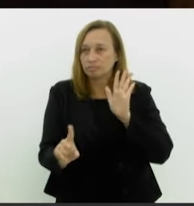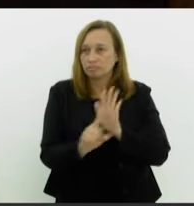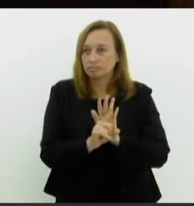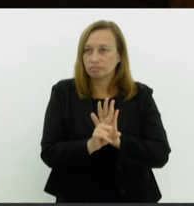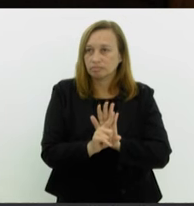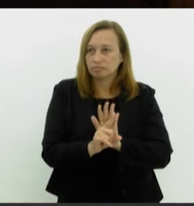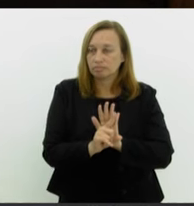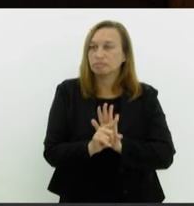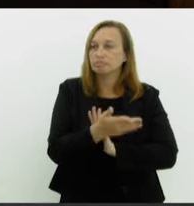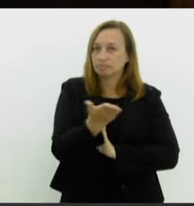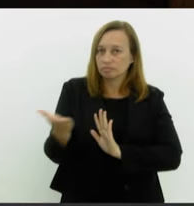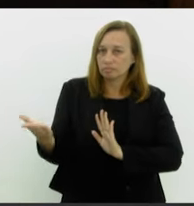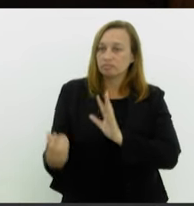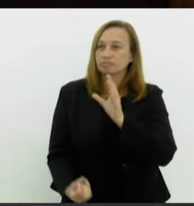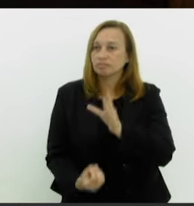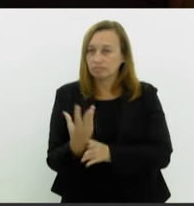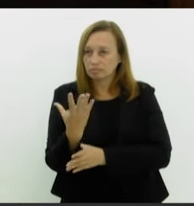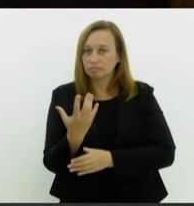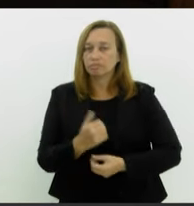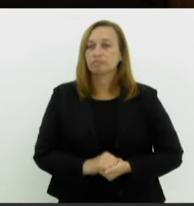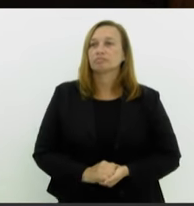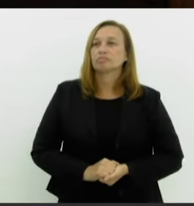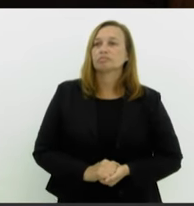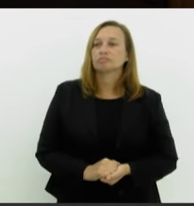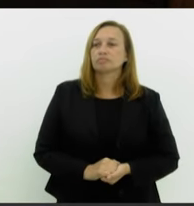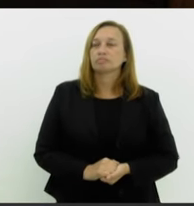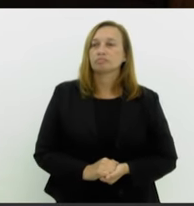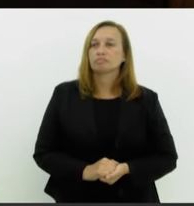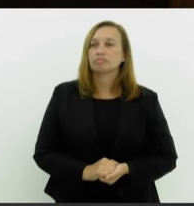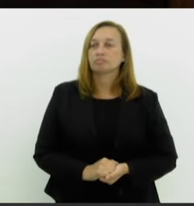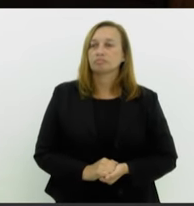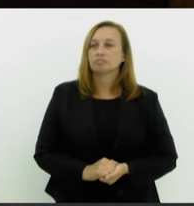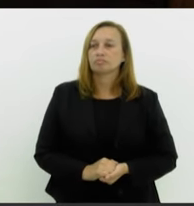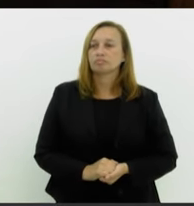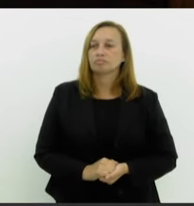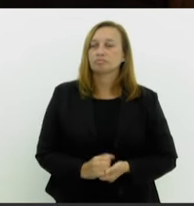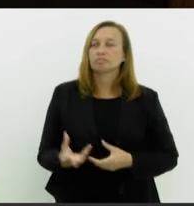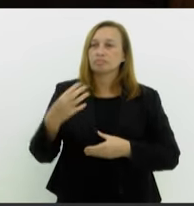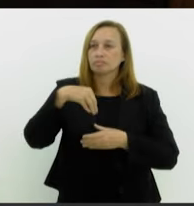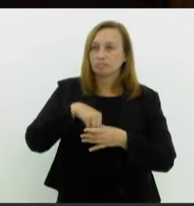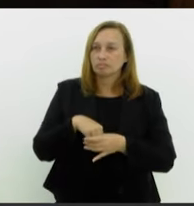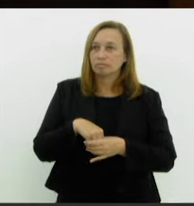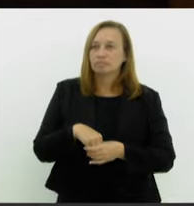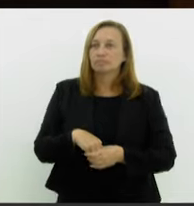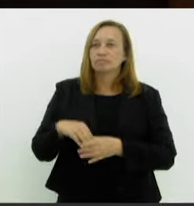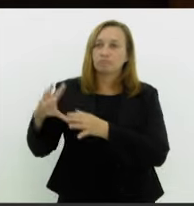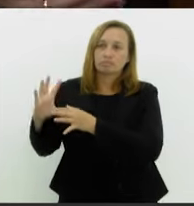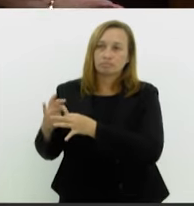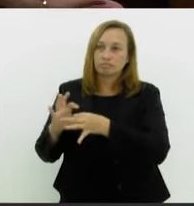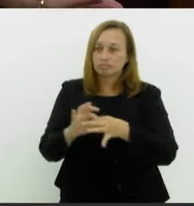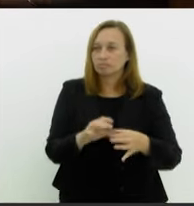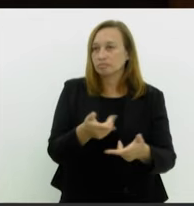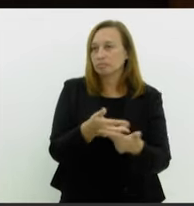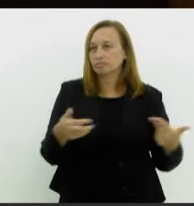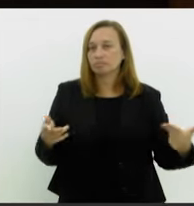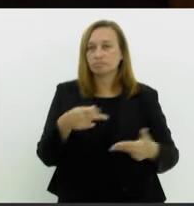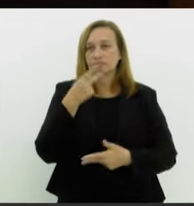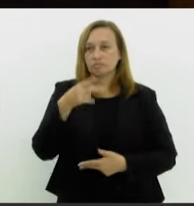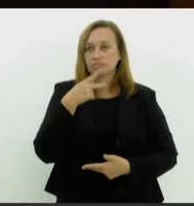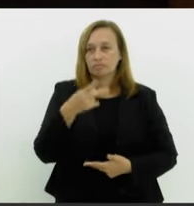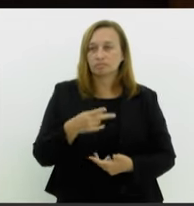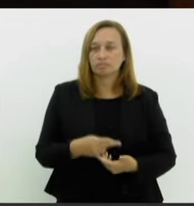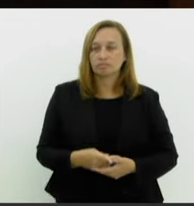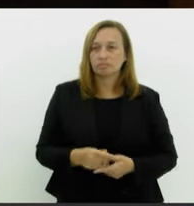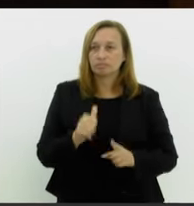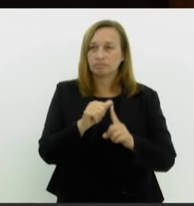eventualmente que vocês forem forem editar ou propor dentro dessa linha eu queria assim tem muita coisa para falar o